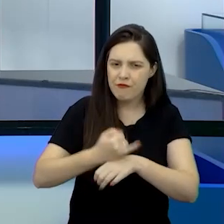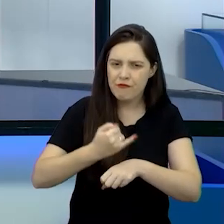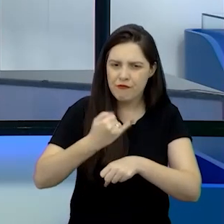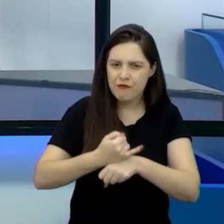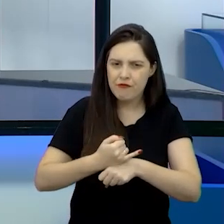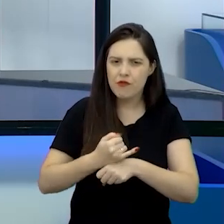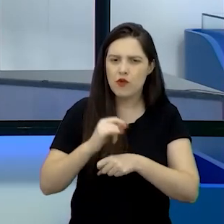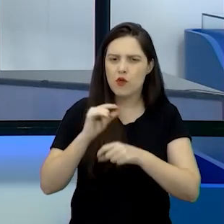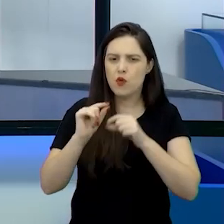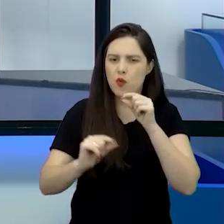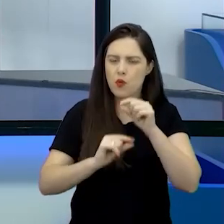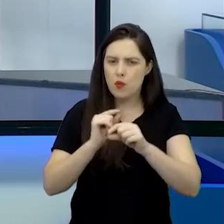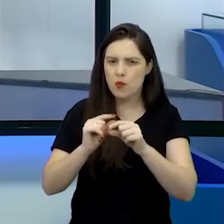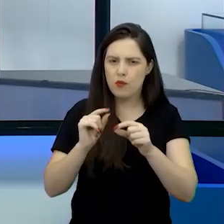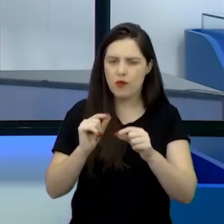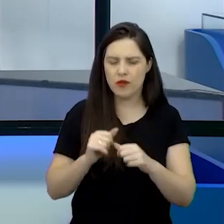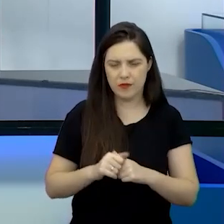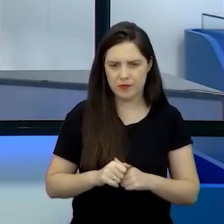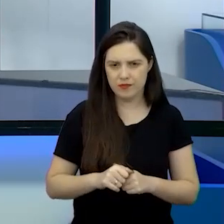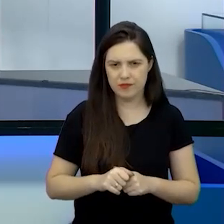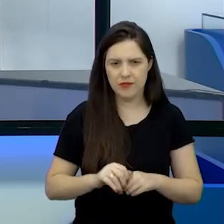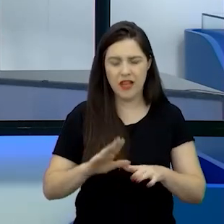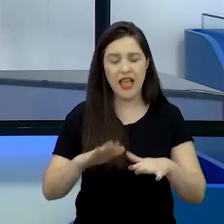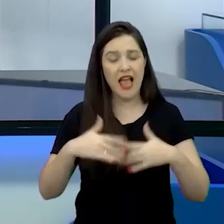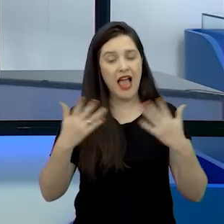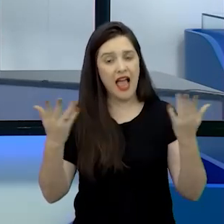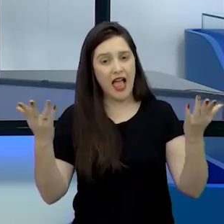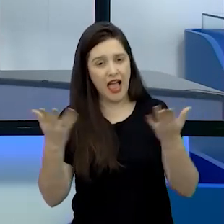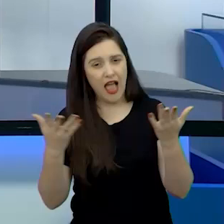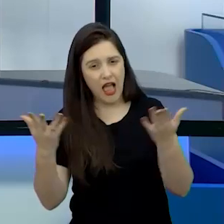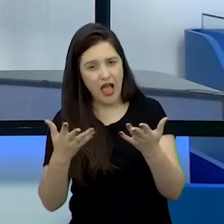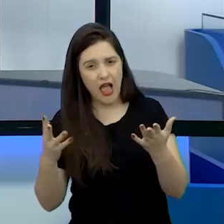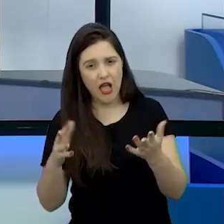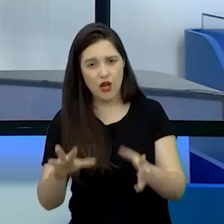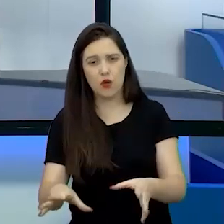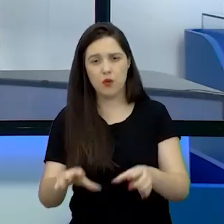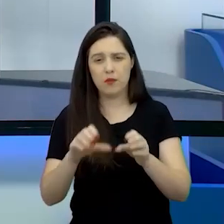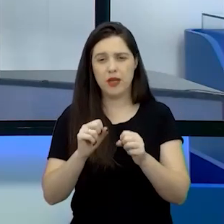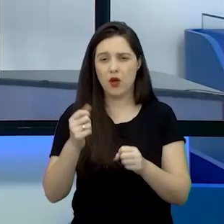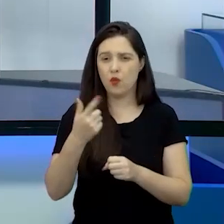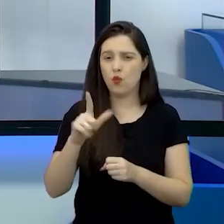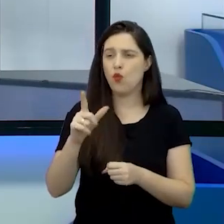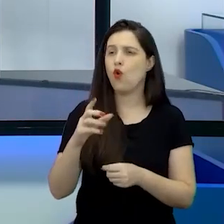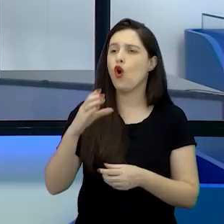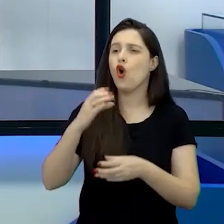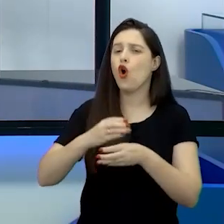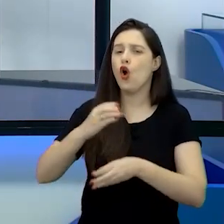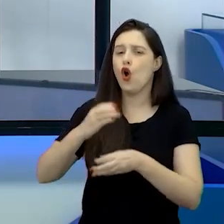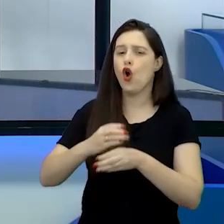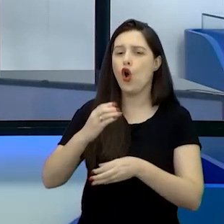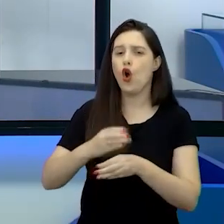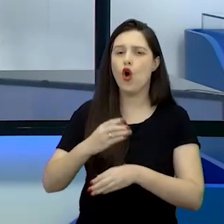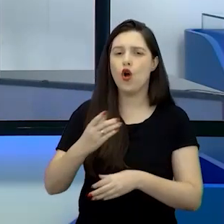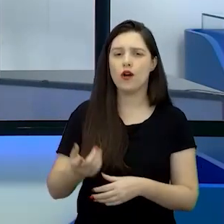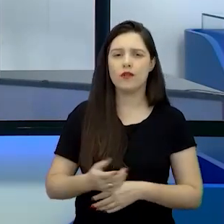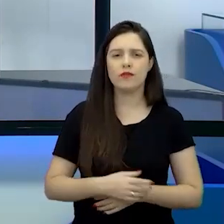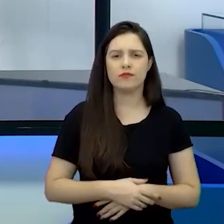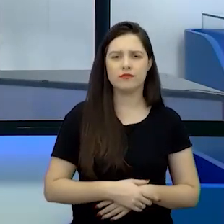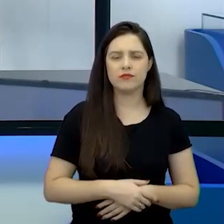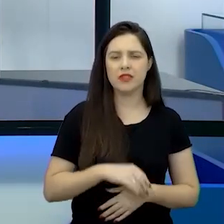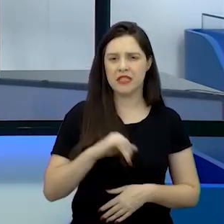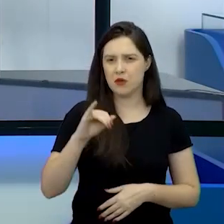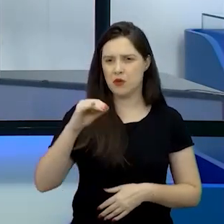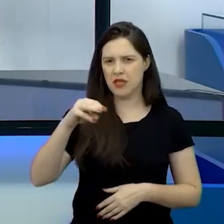pouquinho atraído, ó, tá vendo? Agora, se eu pegar aqui, por exemplo, o nosso copo, né? Se eu aproximar aqui o